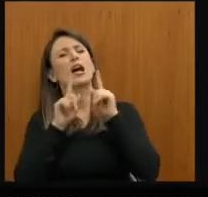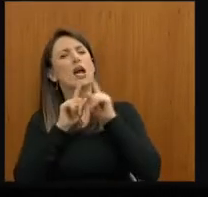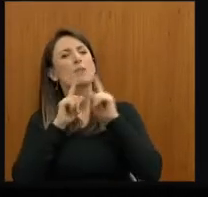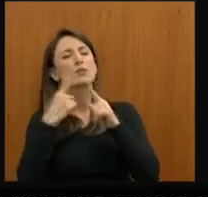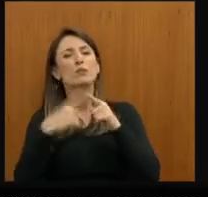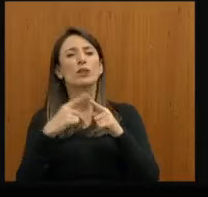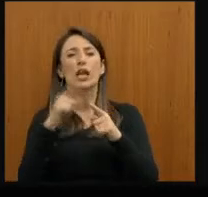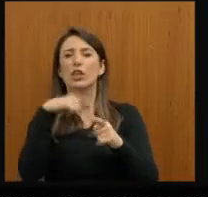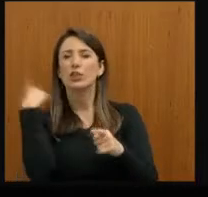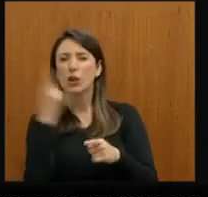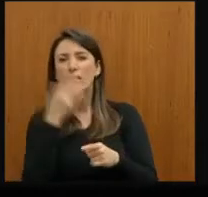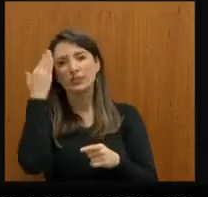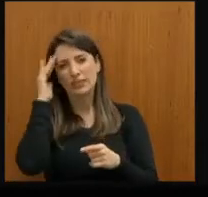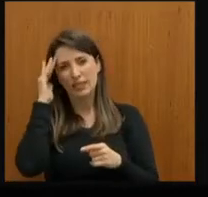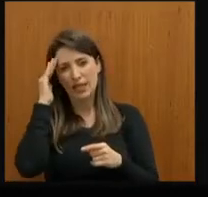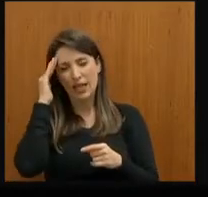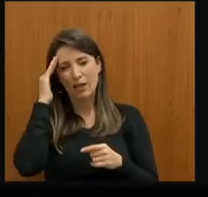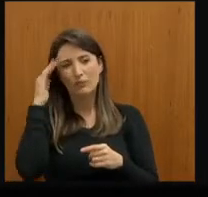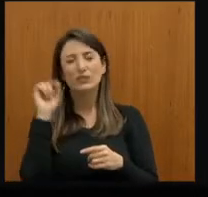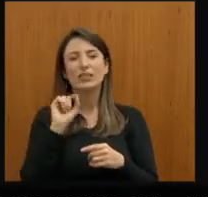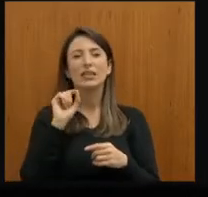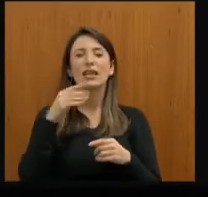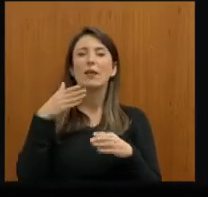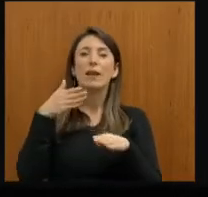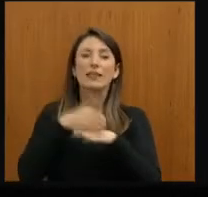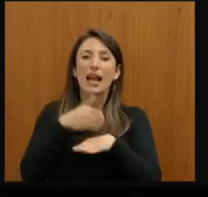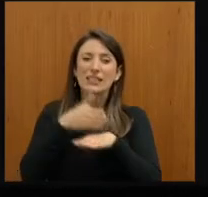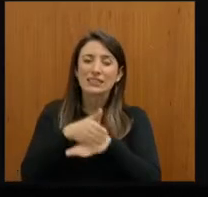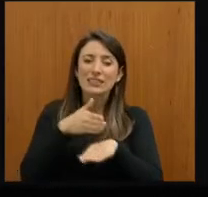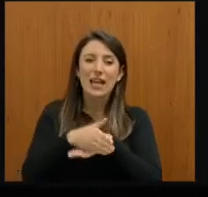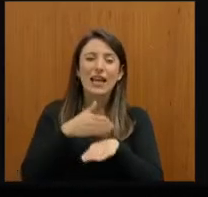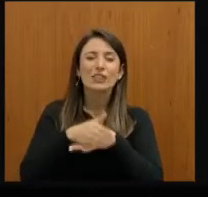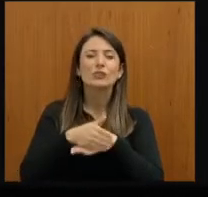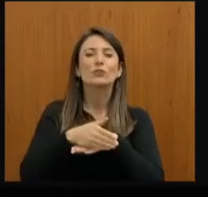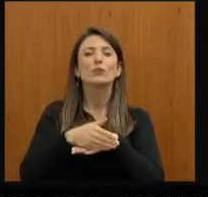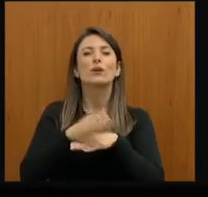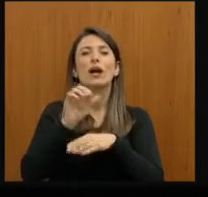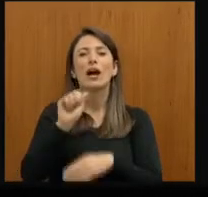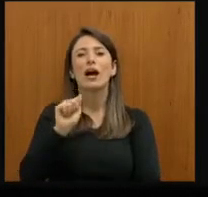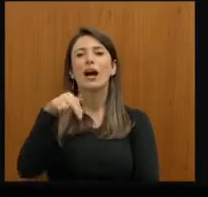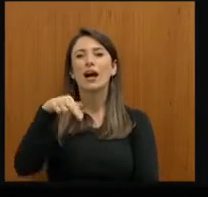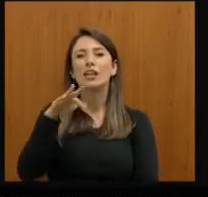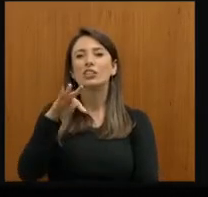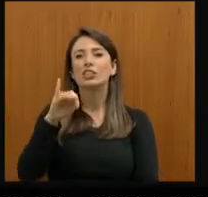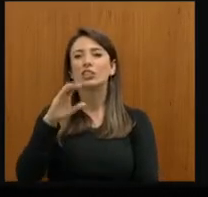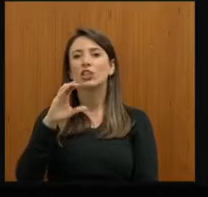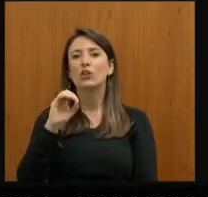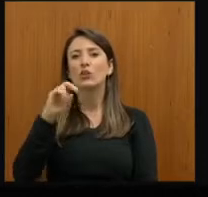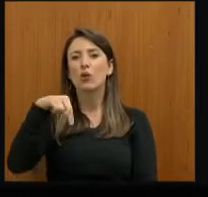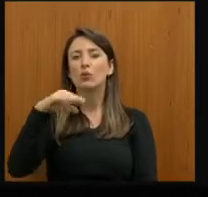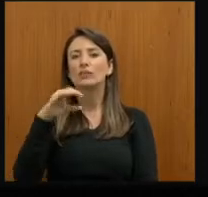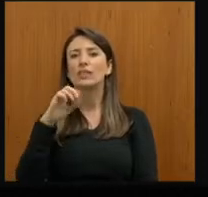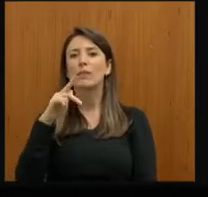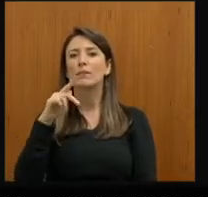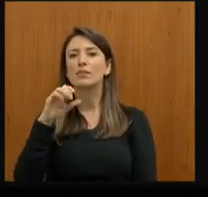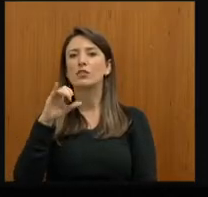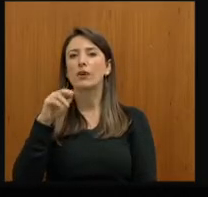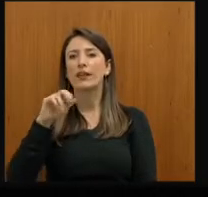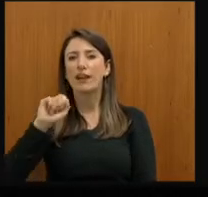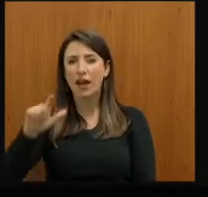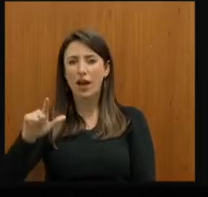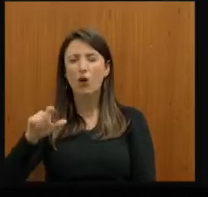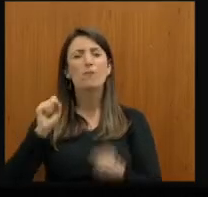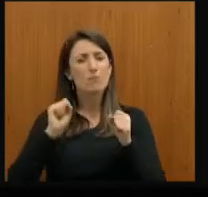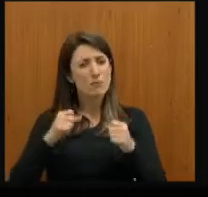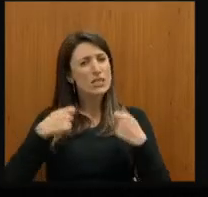entendemos que o aspecto aí tem um profissional deve ser Universal e toda mulher tem direito ao planejamento familiar e não